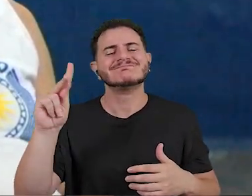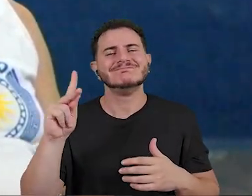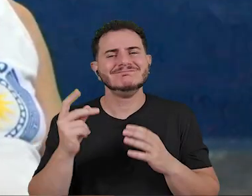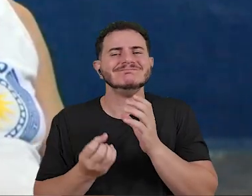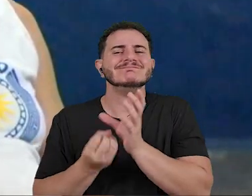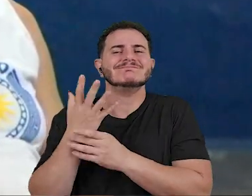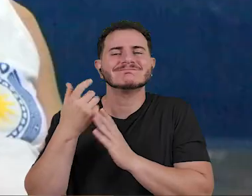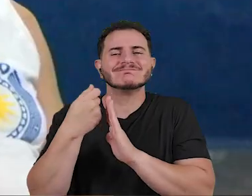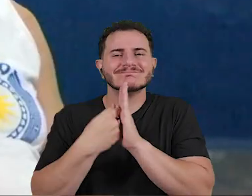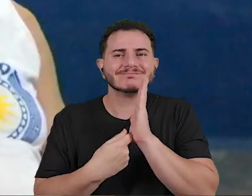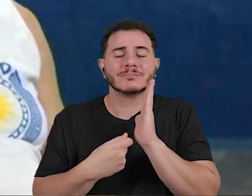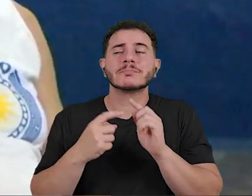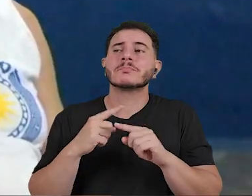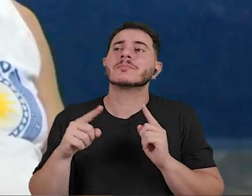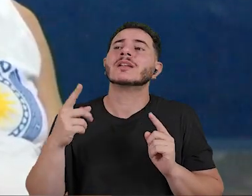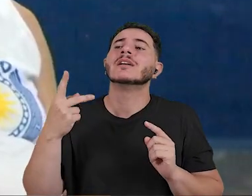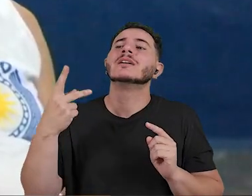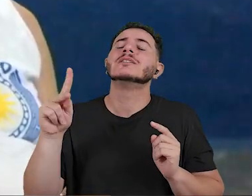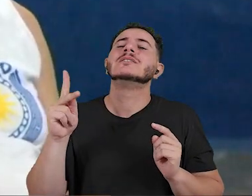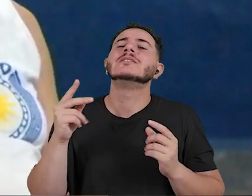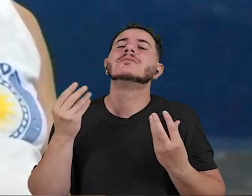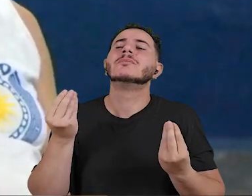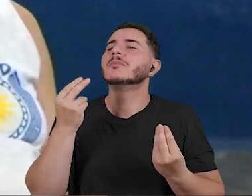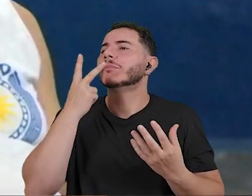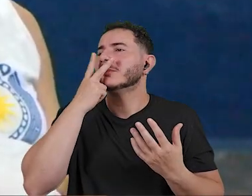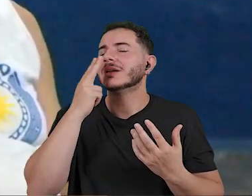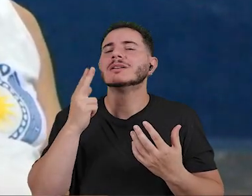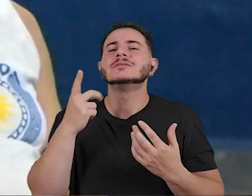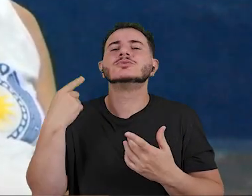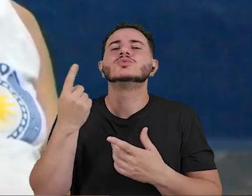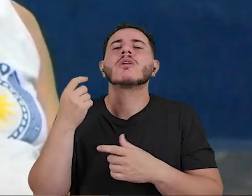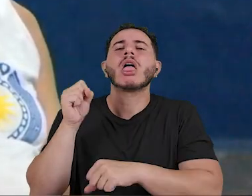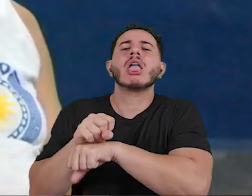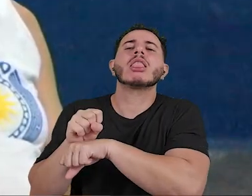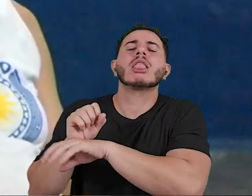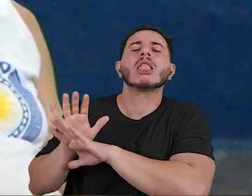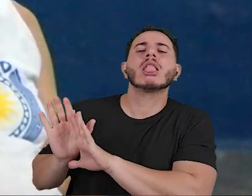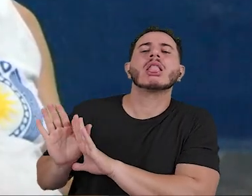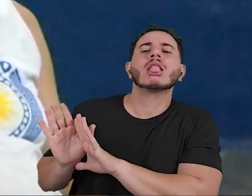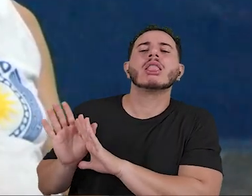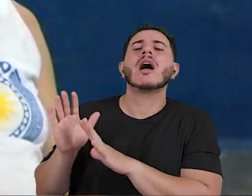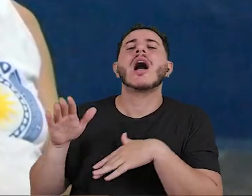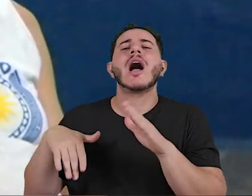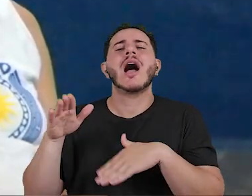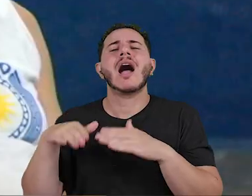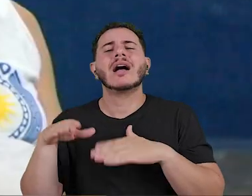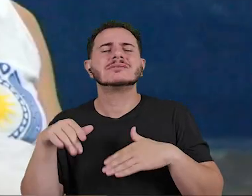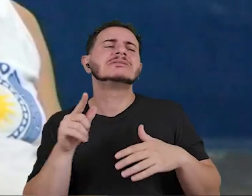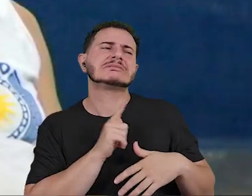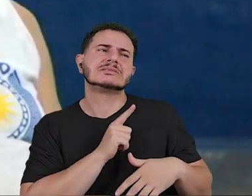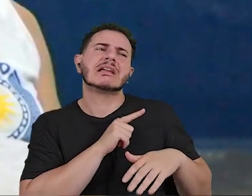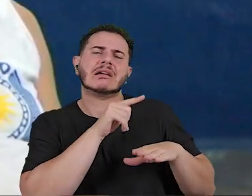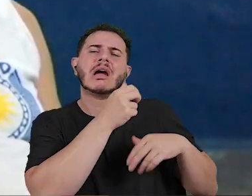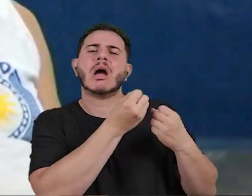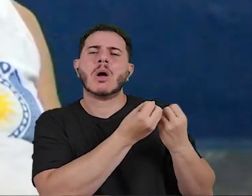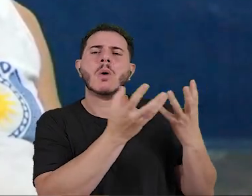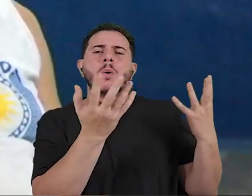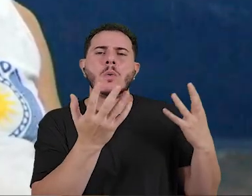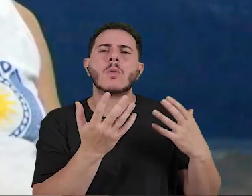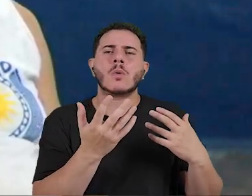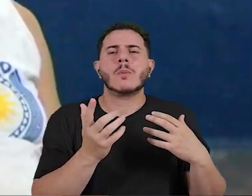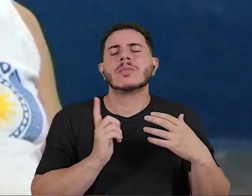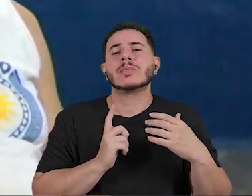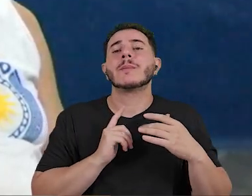mais canta, vamos dizer assim. Nós aqui ainda canta de longe, porque tá aqui, tem essas referências e tal, mas eu